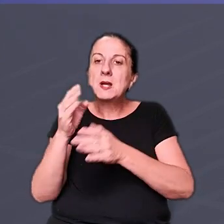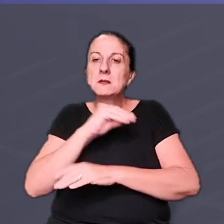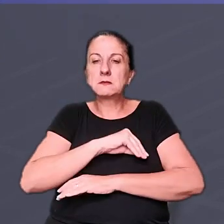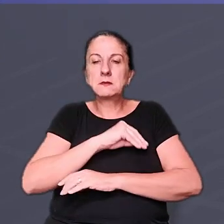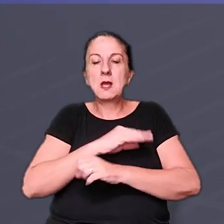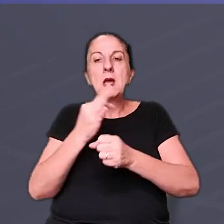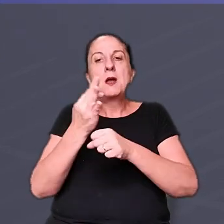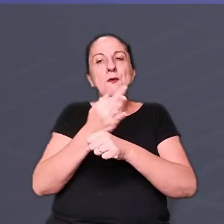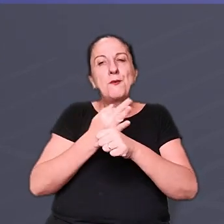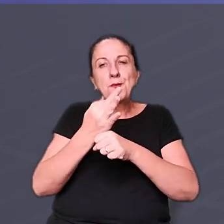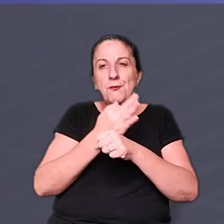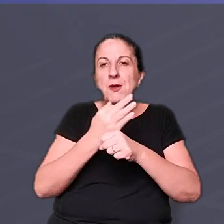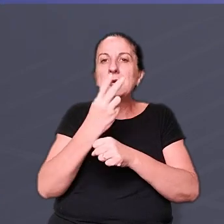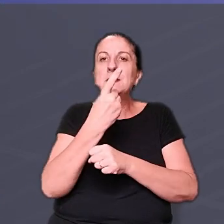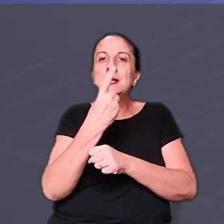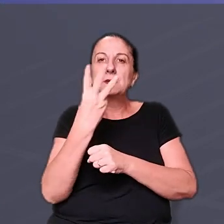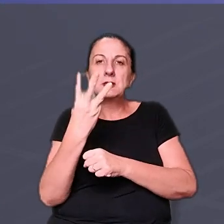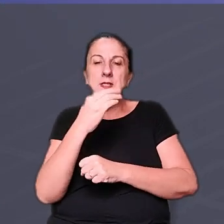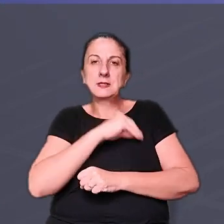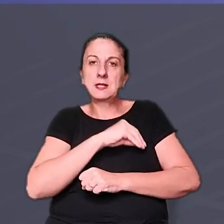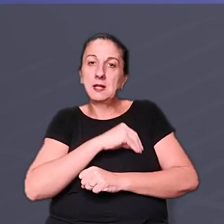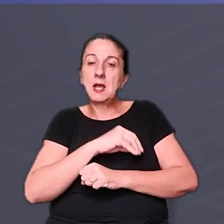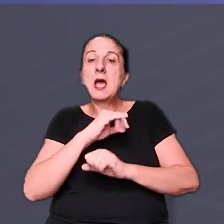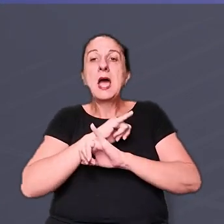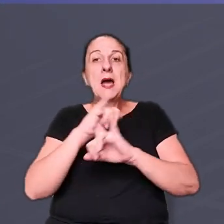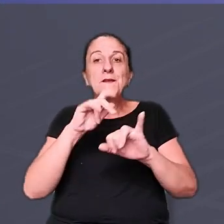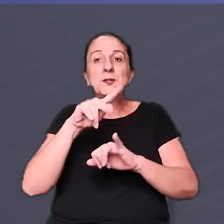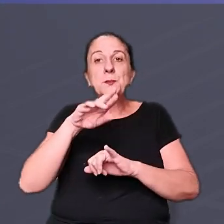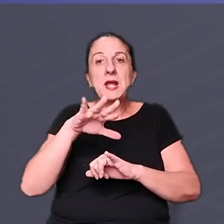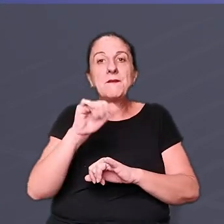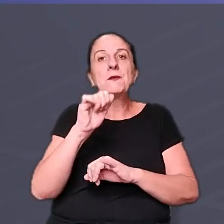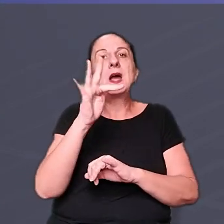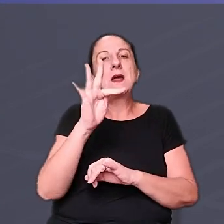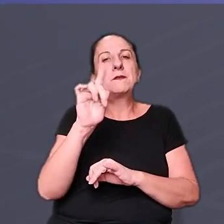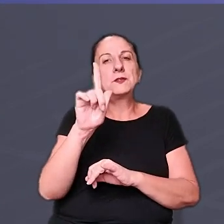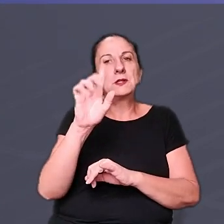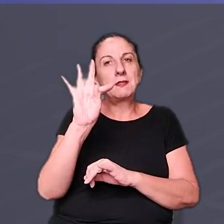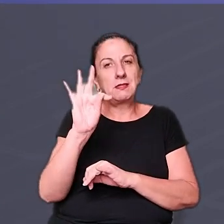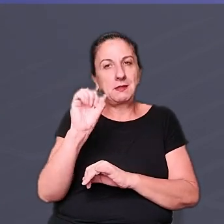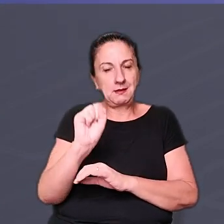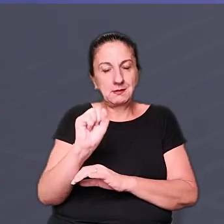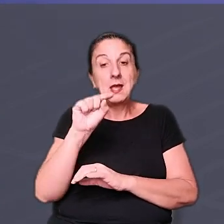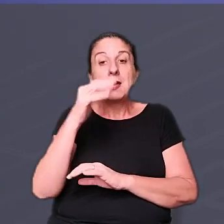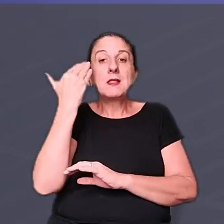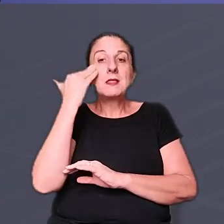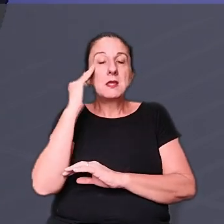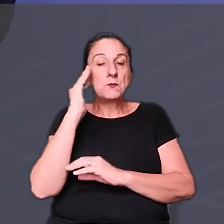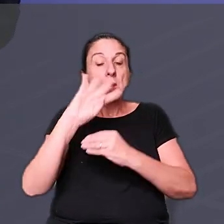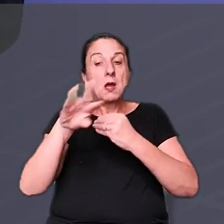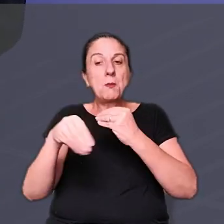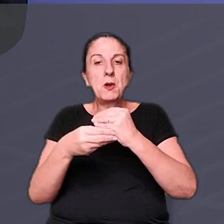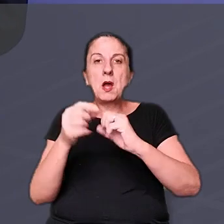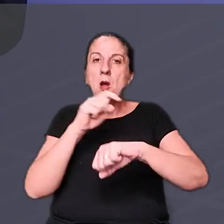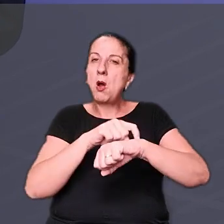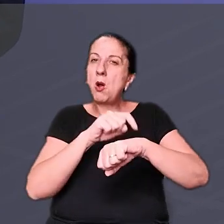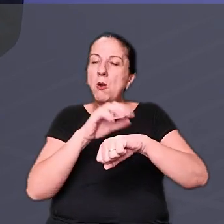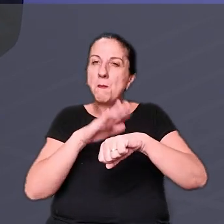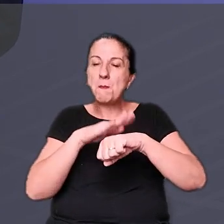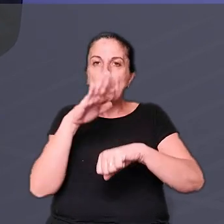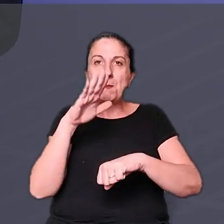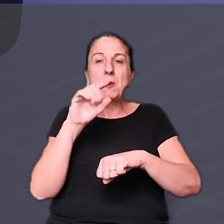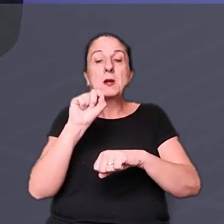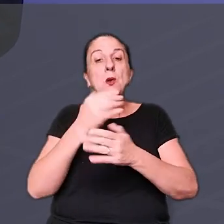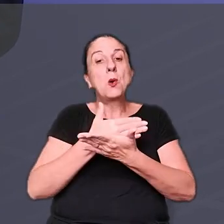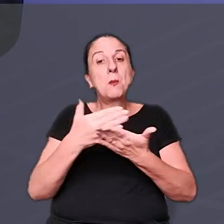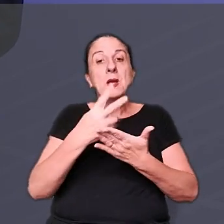salariais, como férias, 13º salário, aviso prévio e FGTS. Esse entendimento deverá ser aplicado às horas